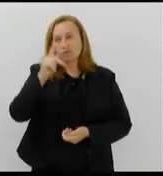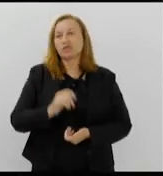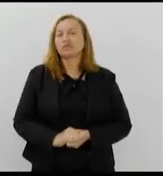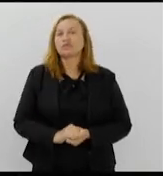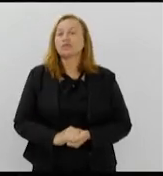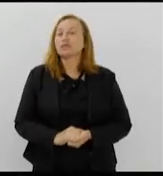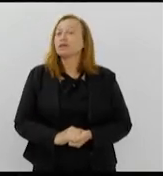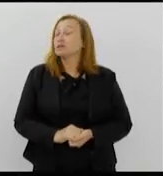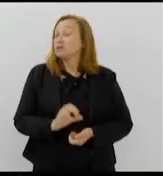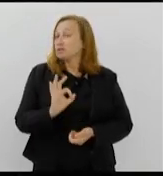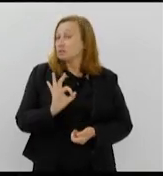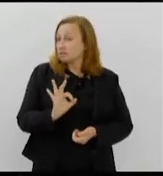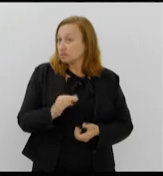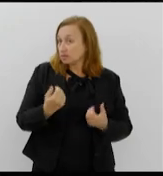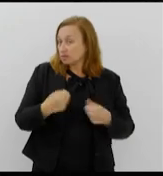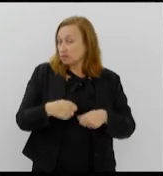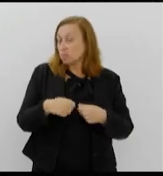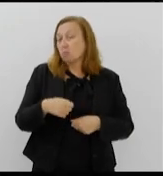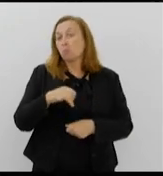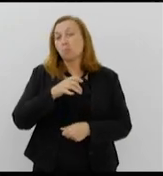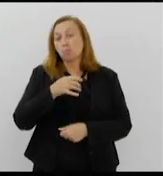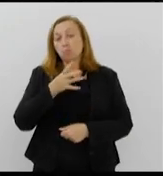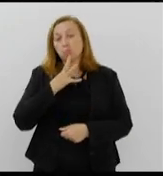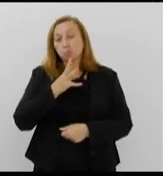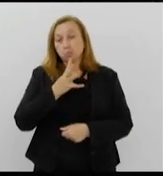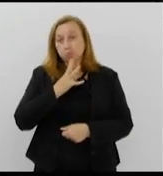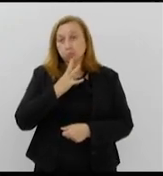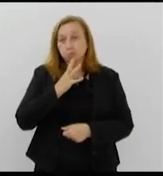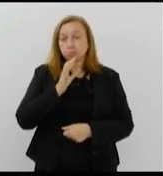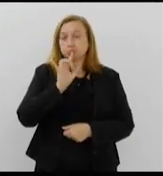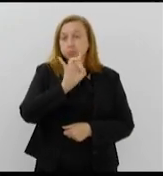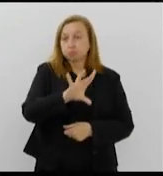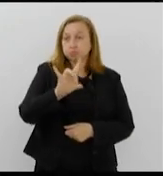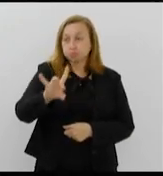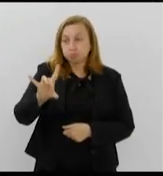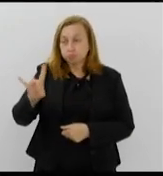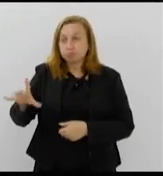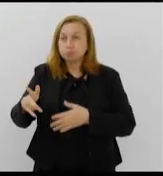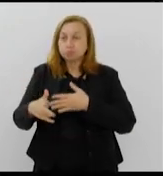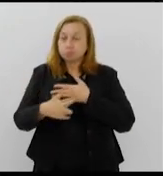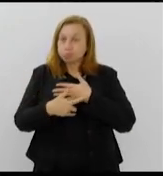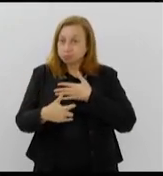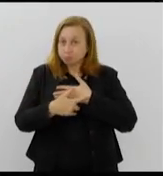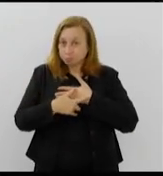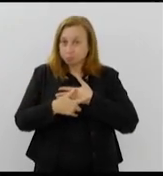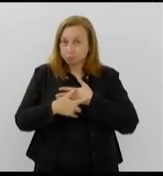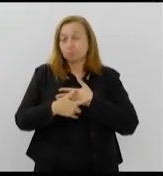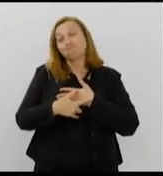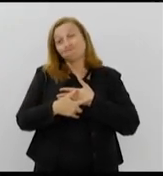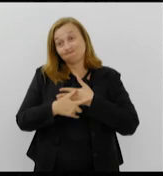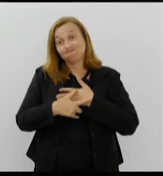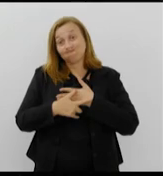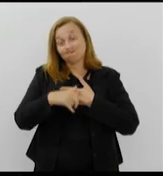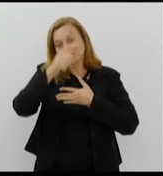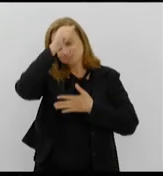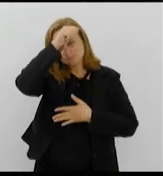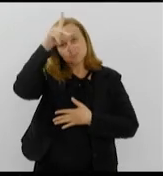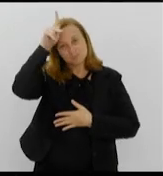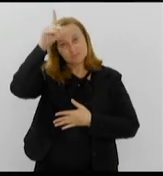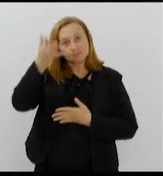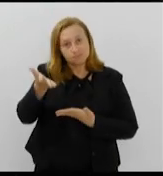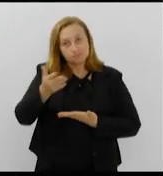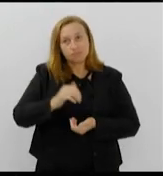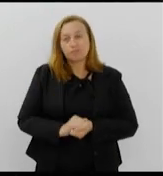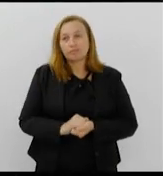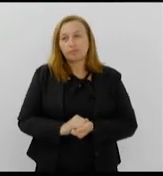E é necessário que a gente conheça qual é a função do prefeito, que